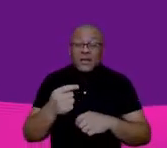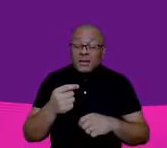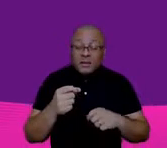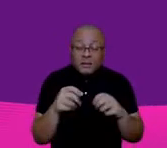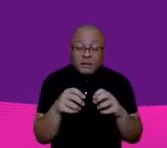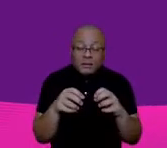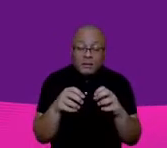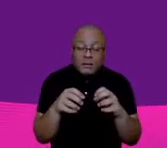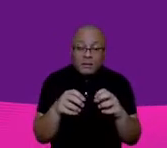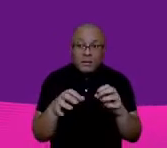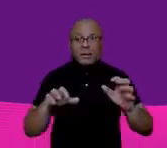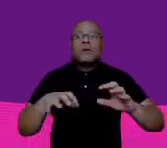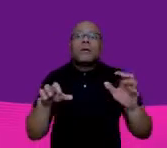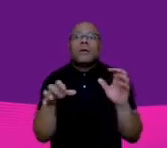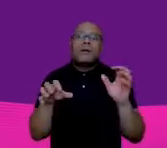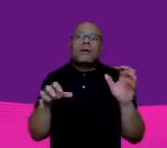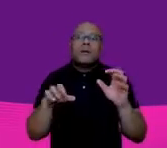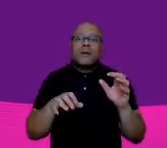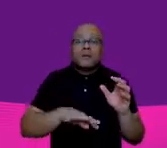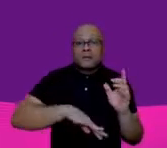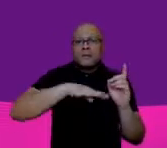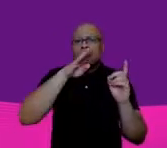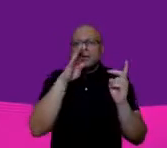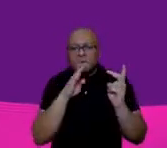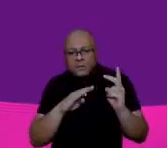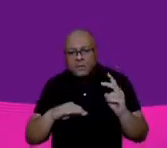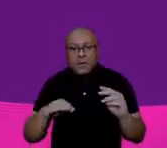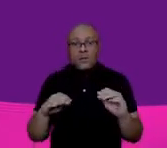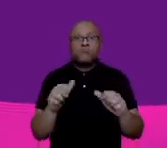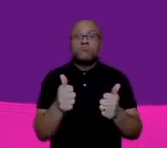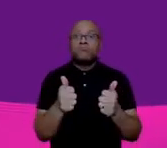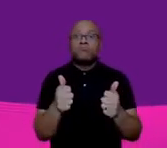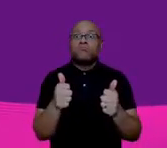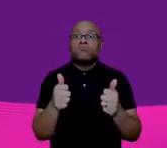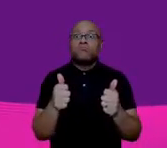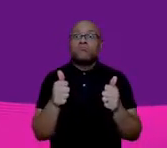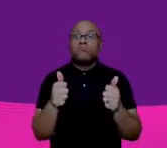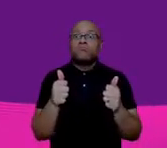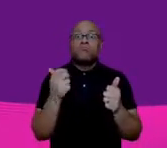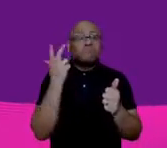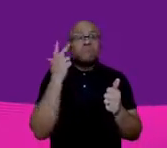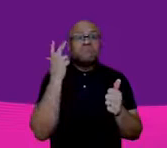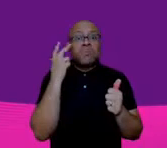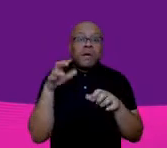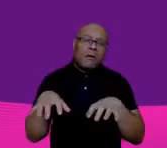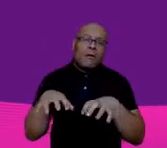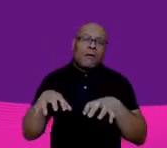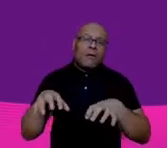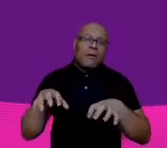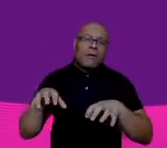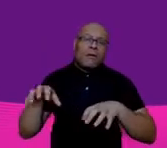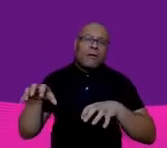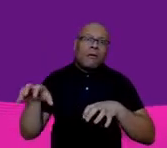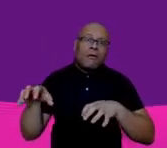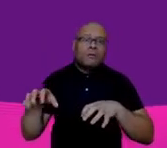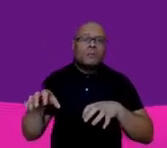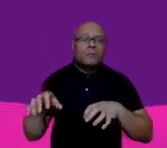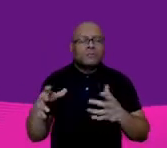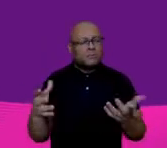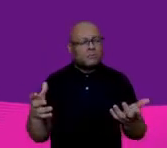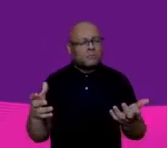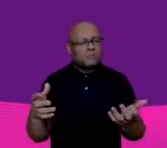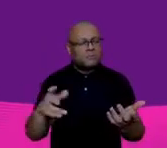de flutuação motora. Ora, ele estava com um pouco de movimento involuntário, ora, ele entrava em off, ele ficava